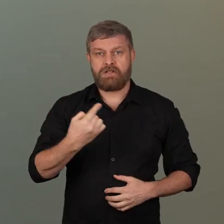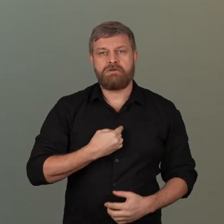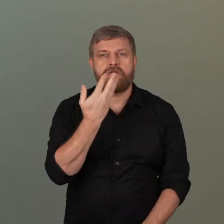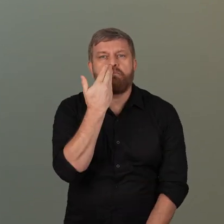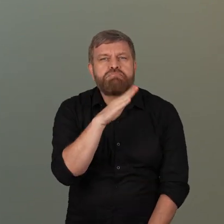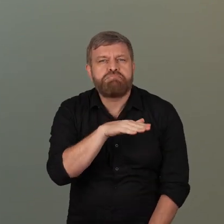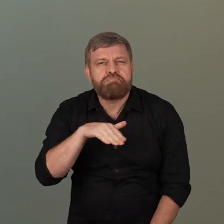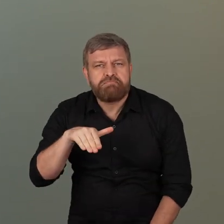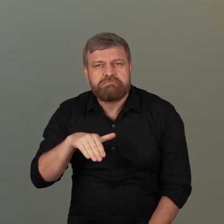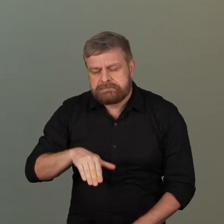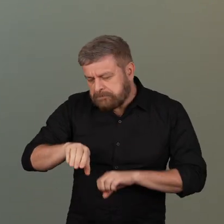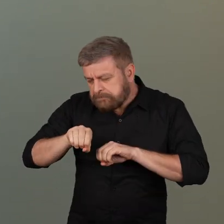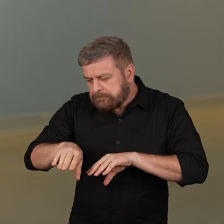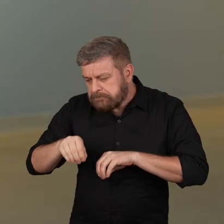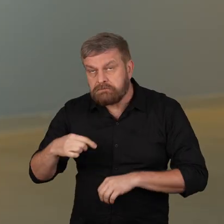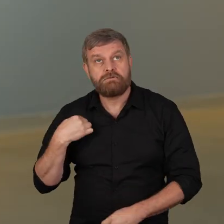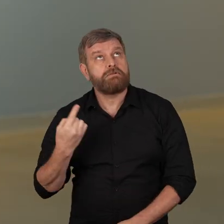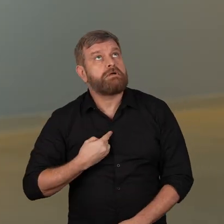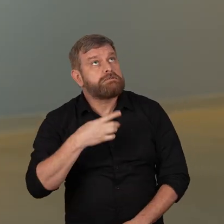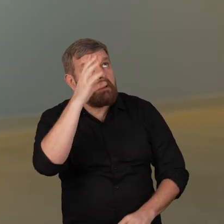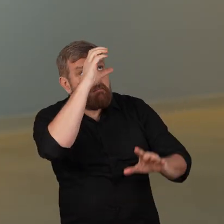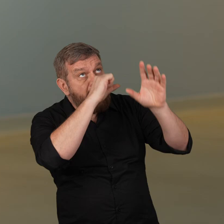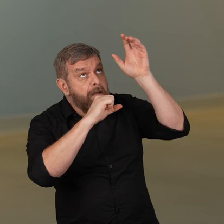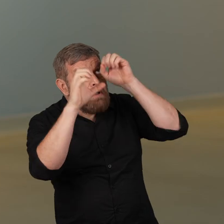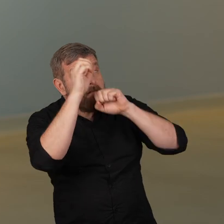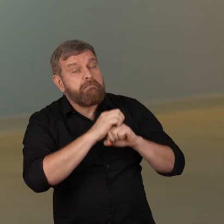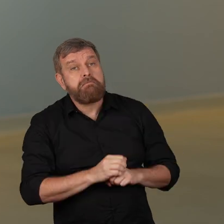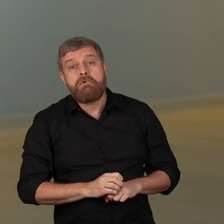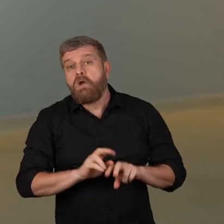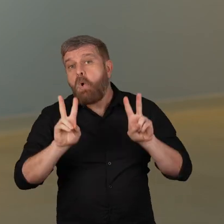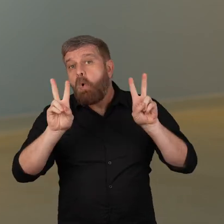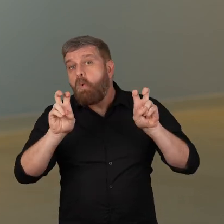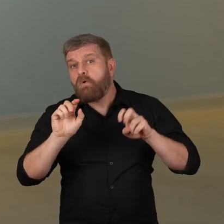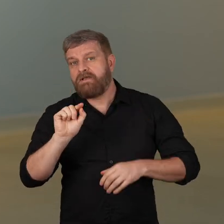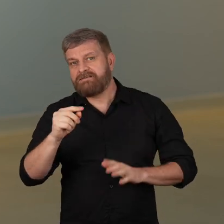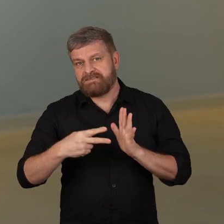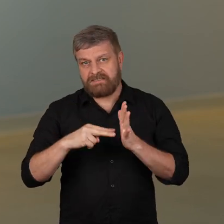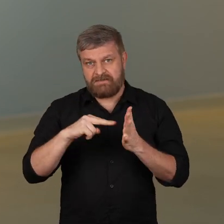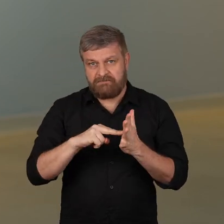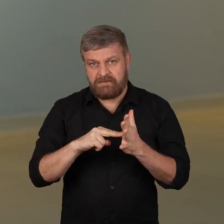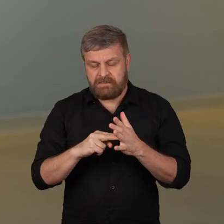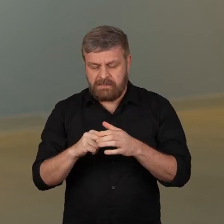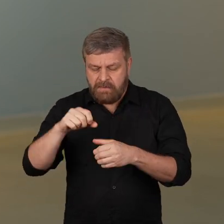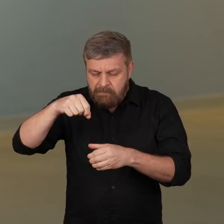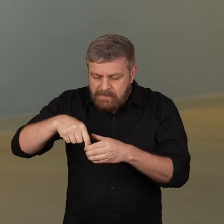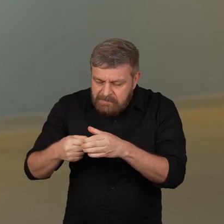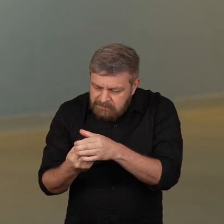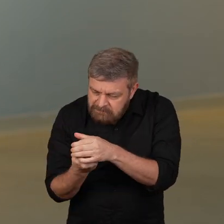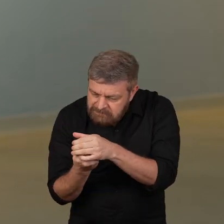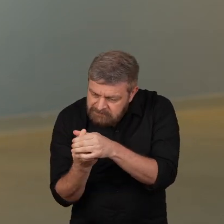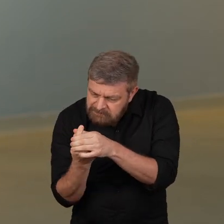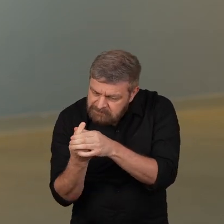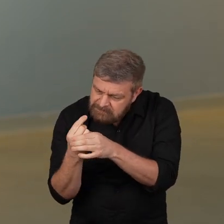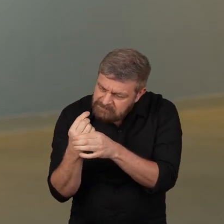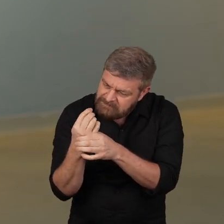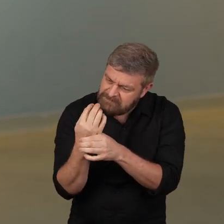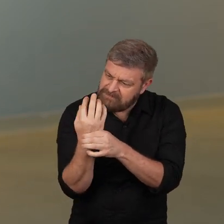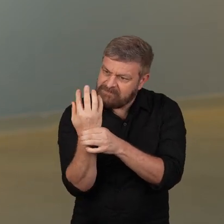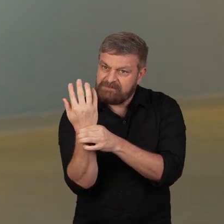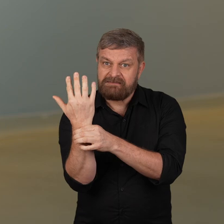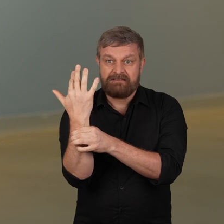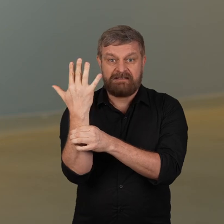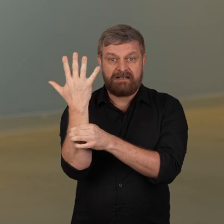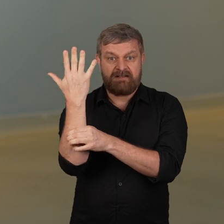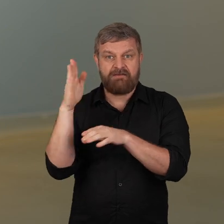quando crianças, que dizia respeito a plantar uma mudinha para ver ela crescer,